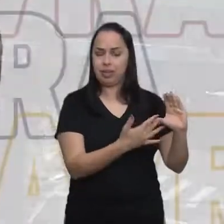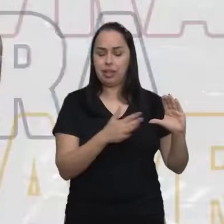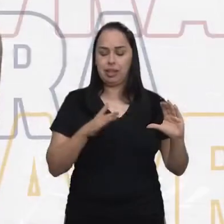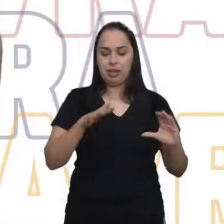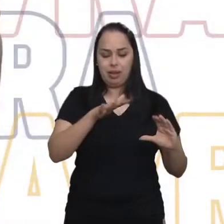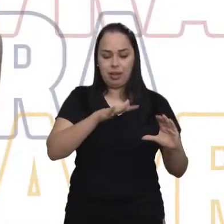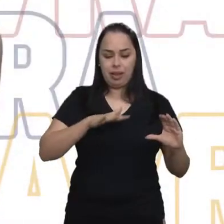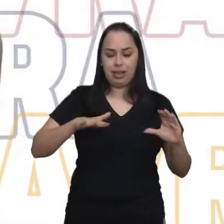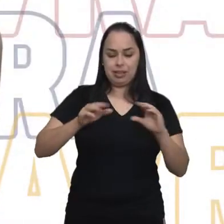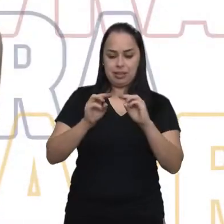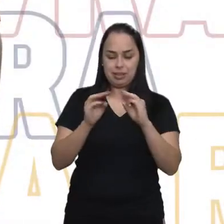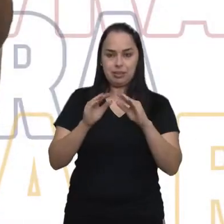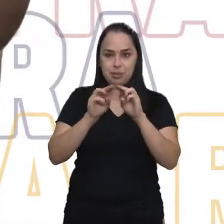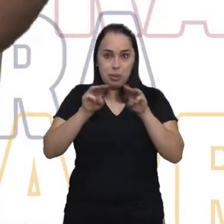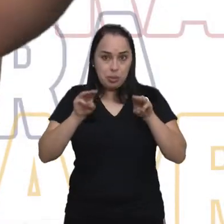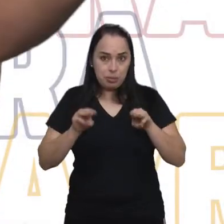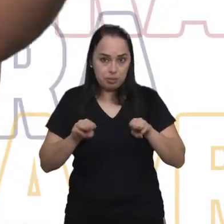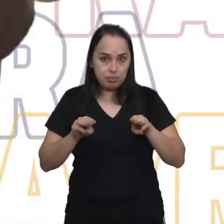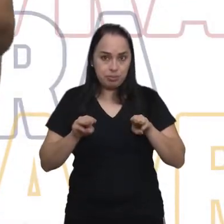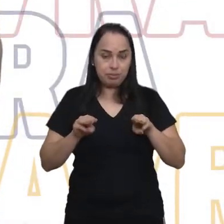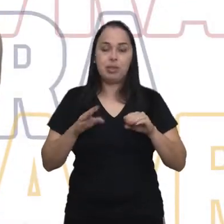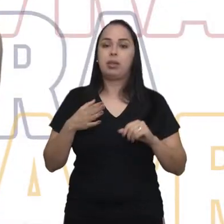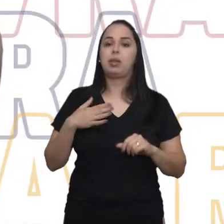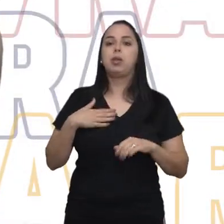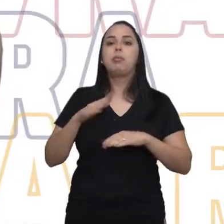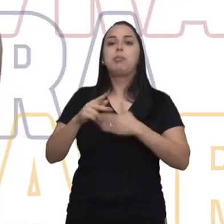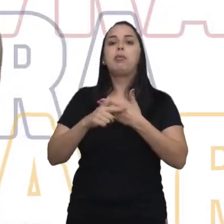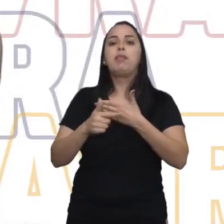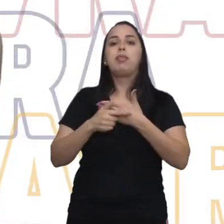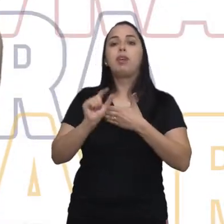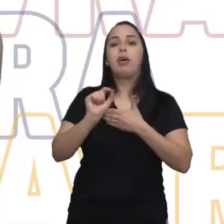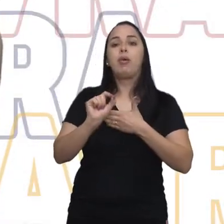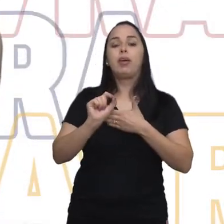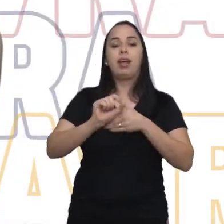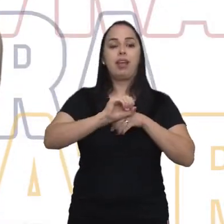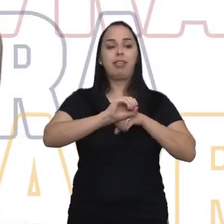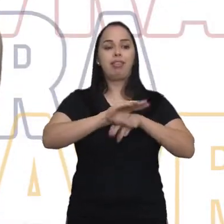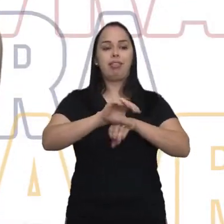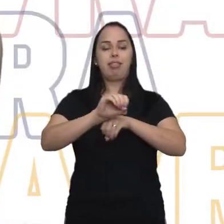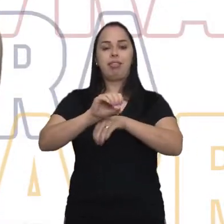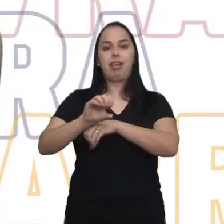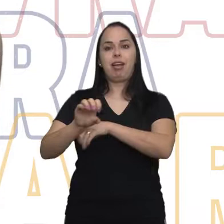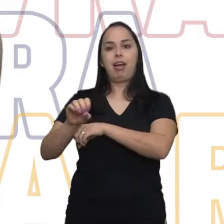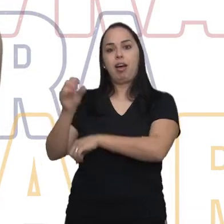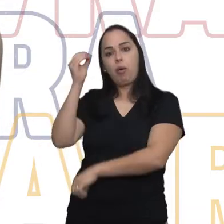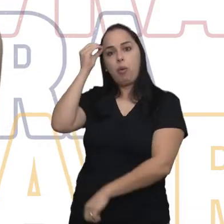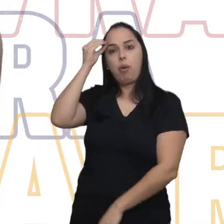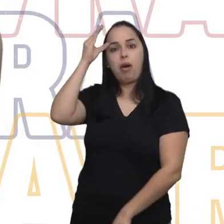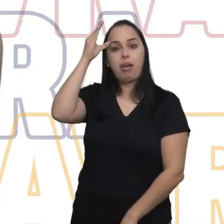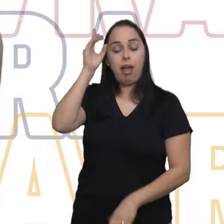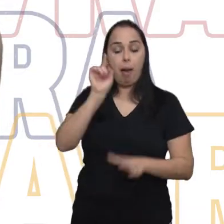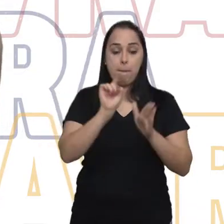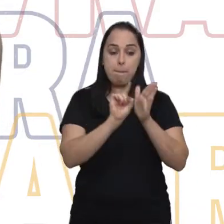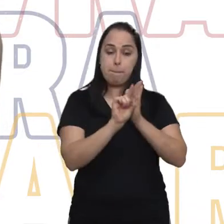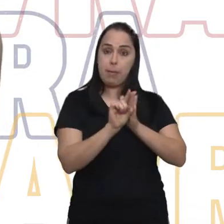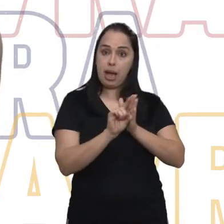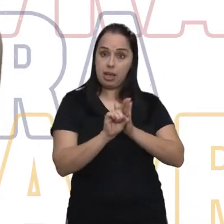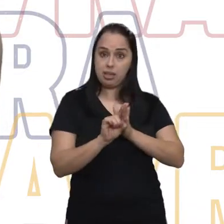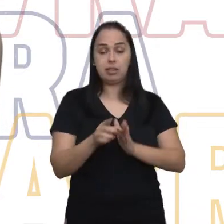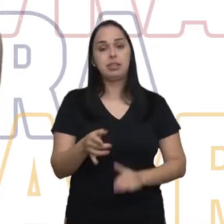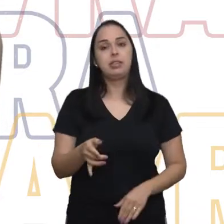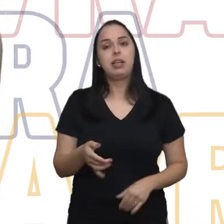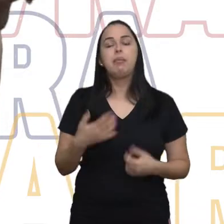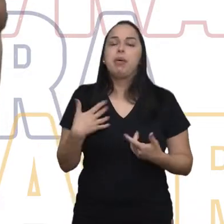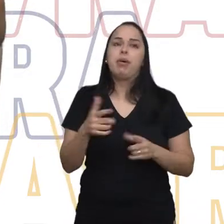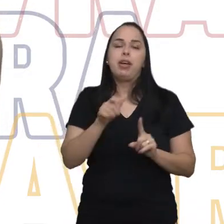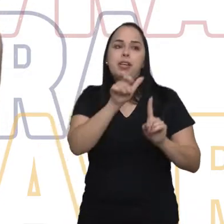Então, dentro da sociedade, o nosso papel é exatamente isso, de levar o conhecimento, de levar a pesquisa.